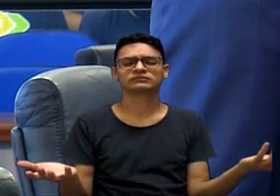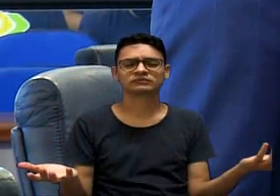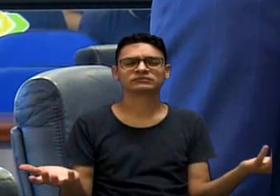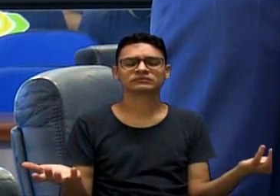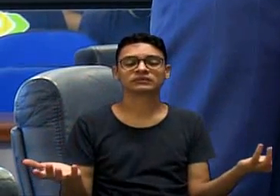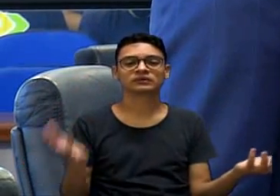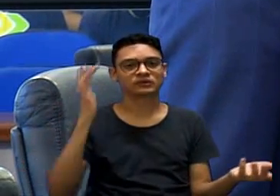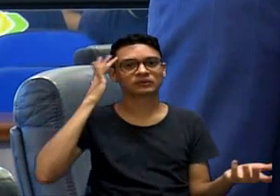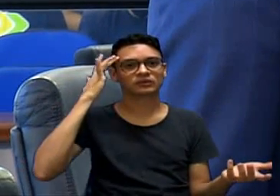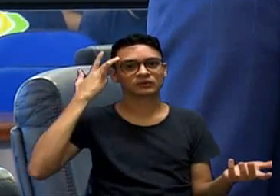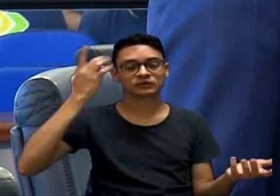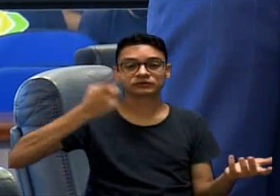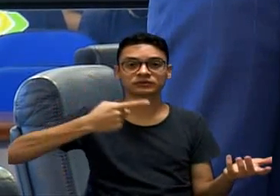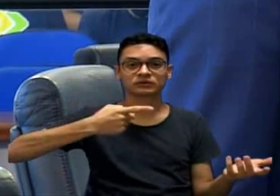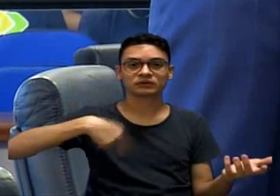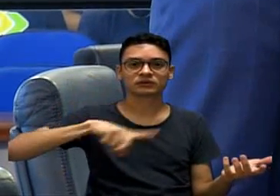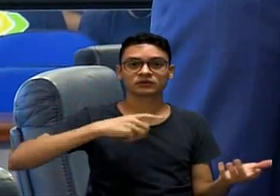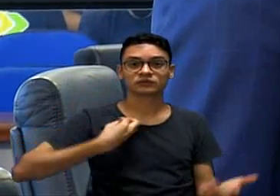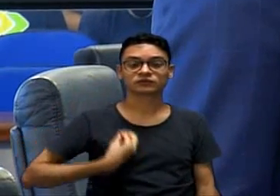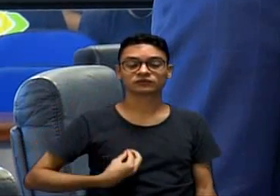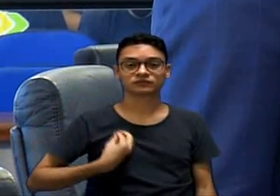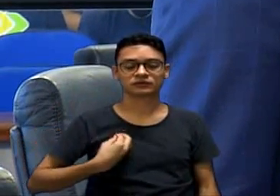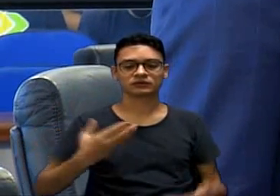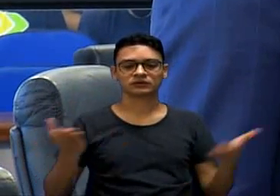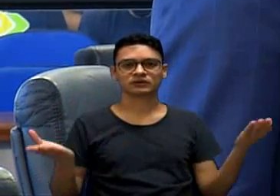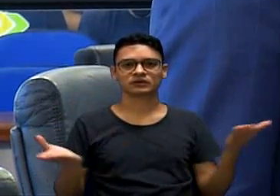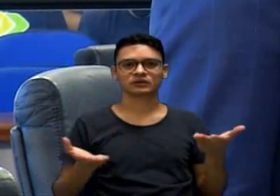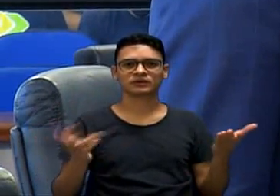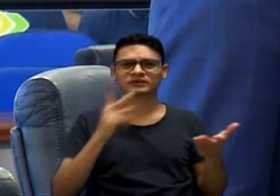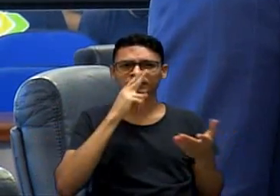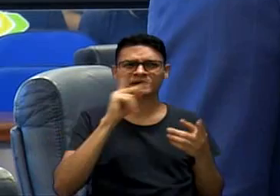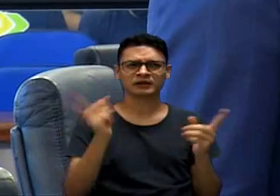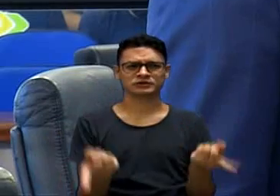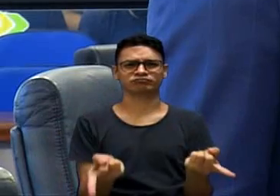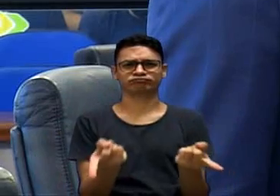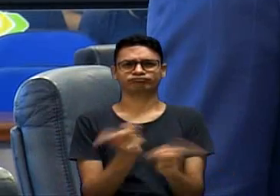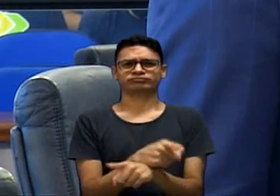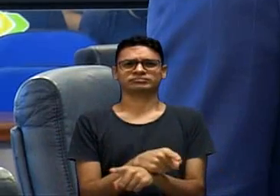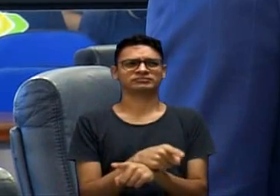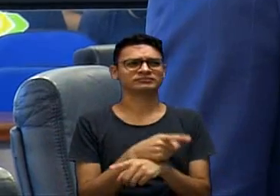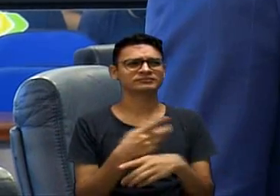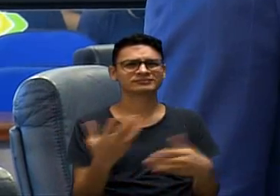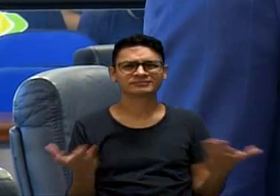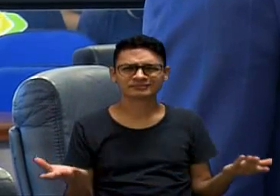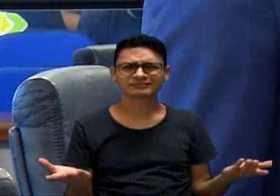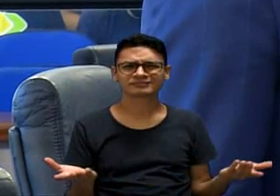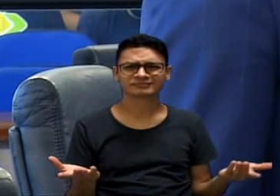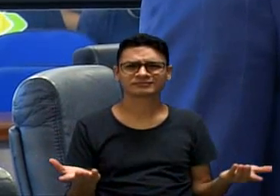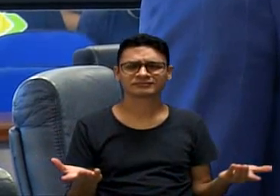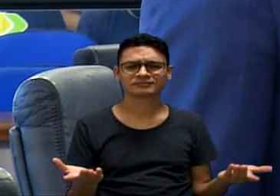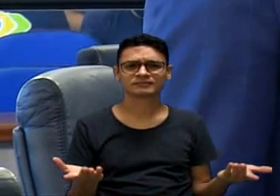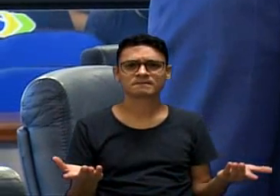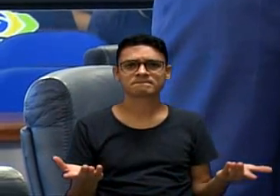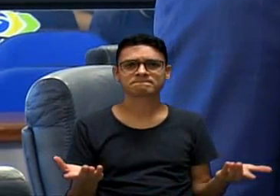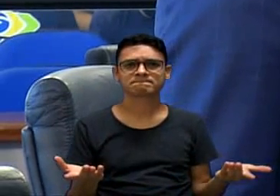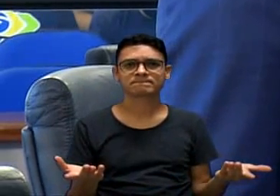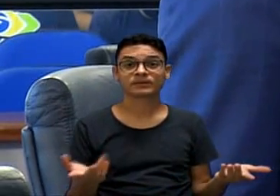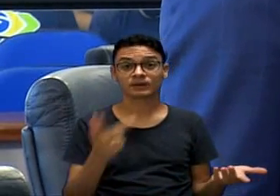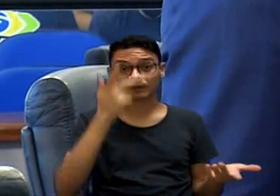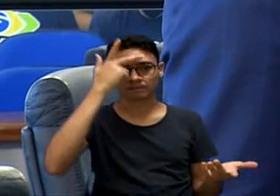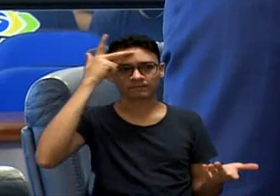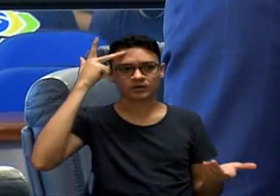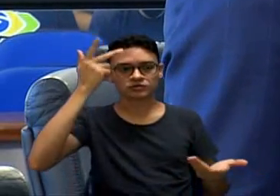coisas estão acontecendo com uma inversão de valores muito grande. Na